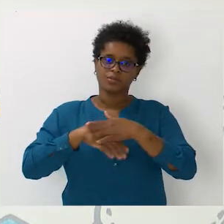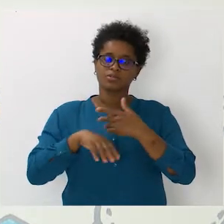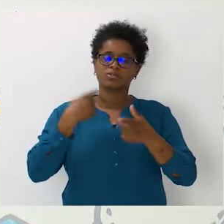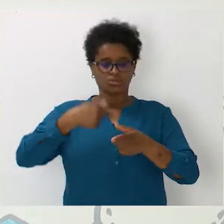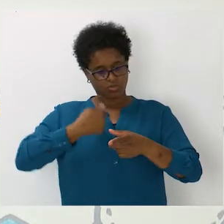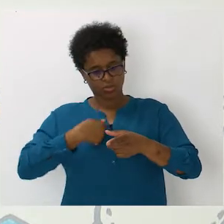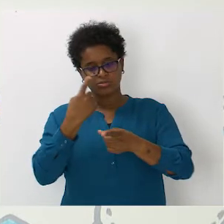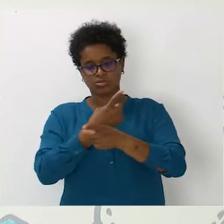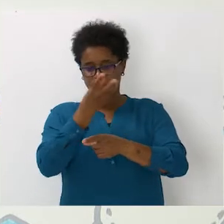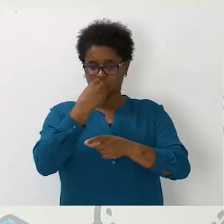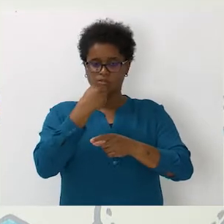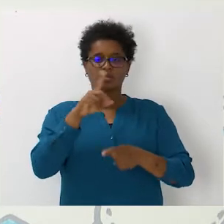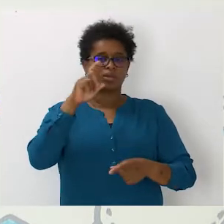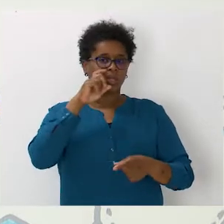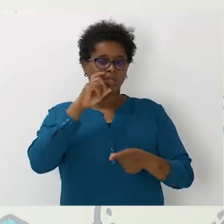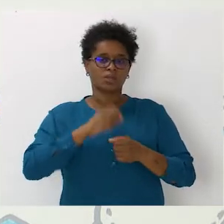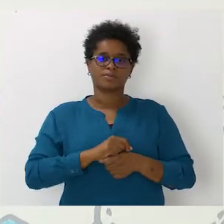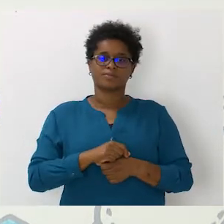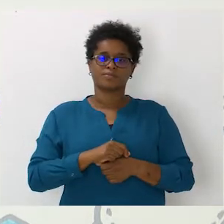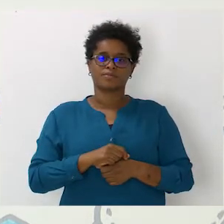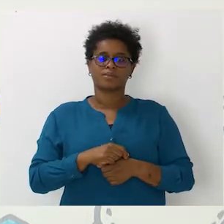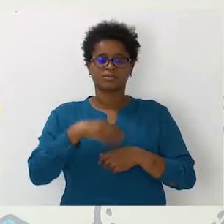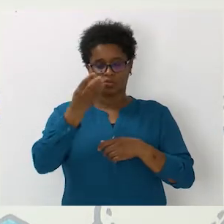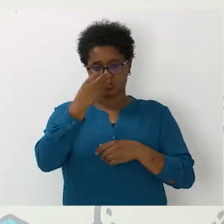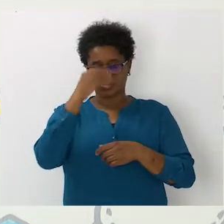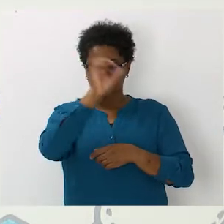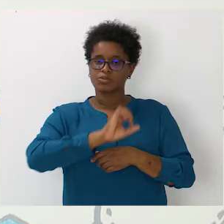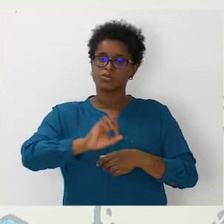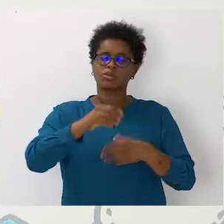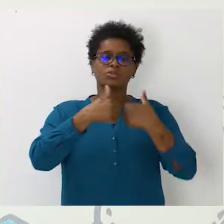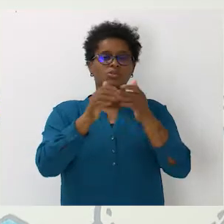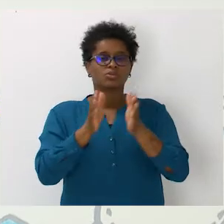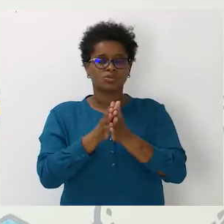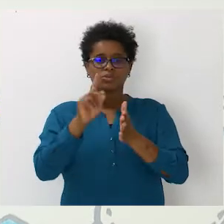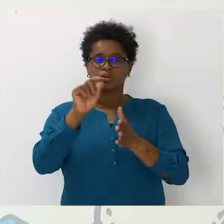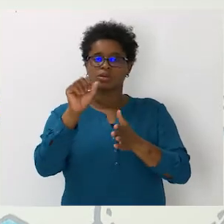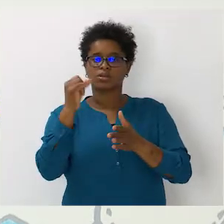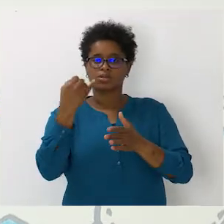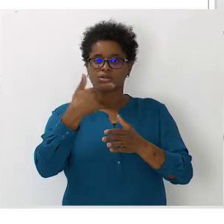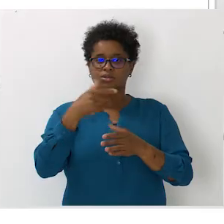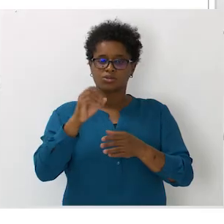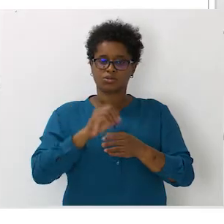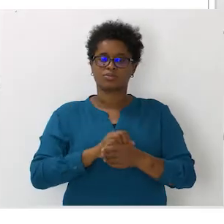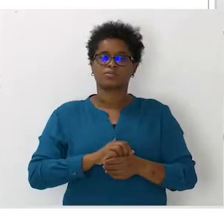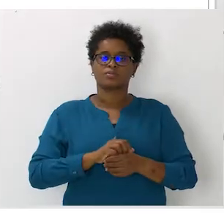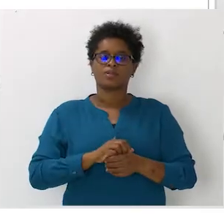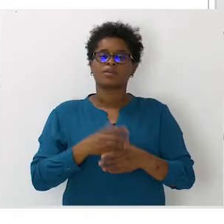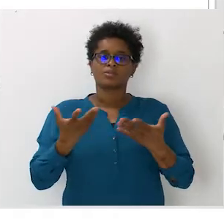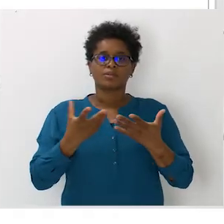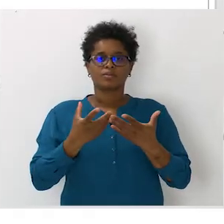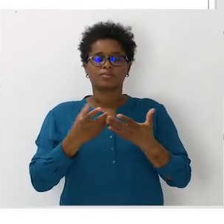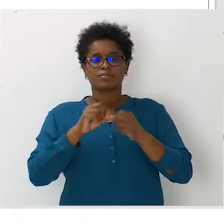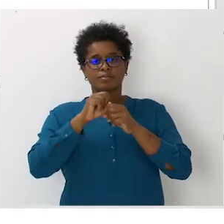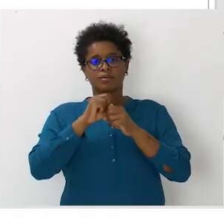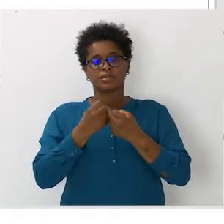seus próprios alimentos e garantirem o sustento de todo o Egito. Portanto, para